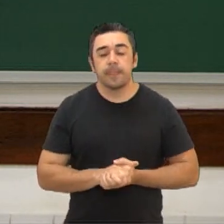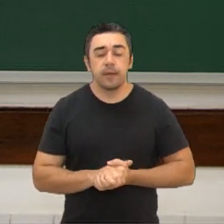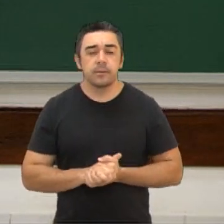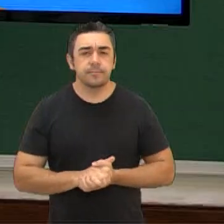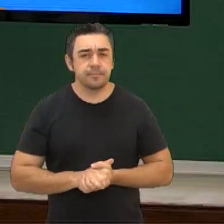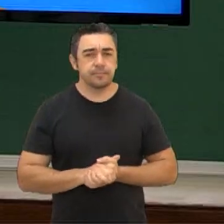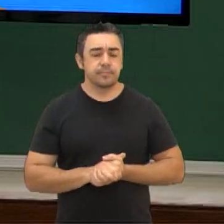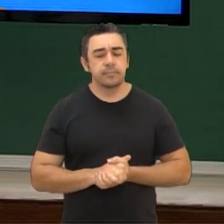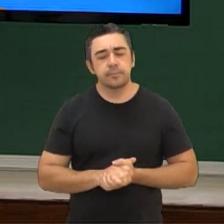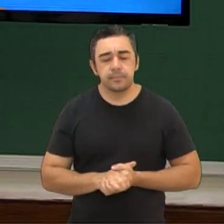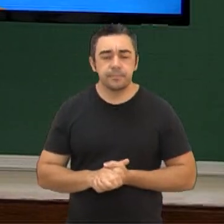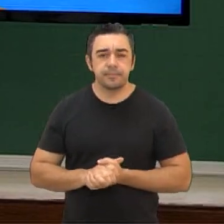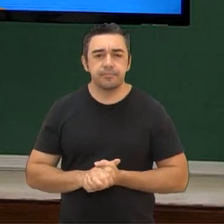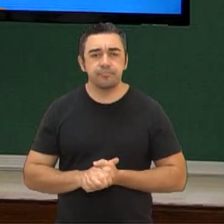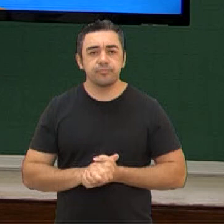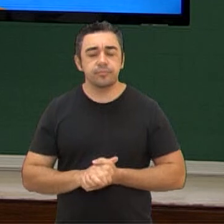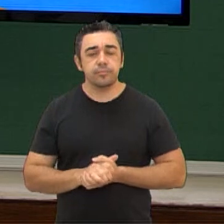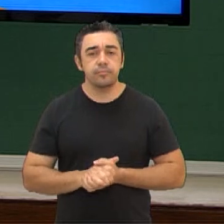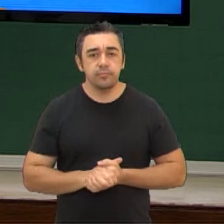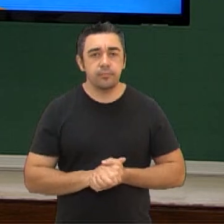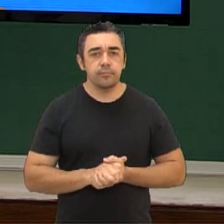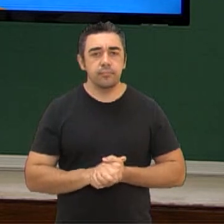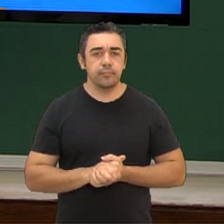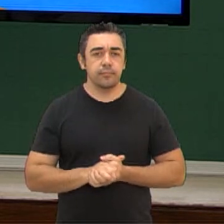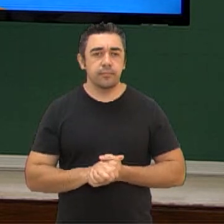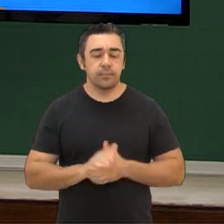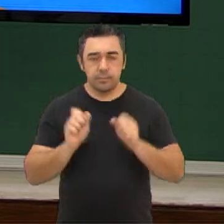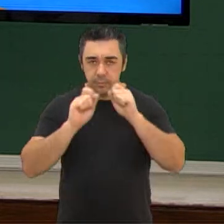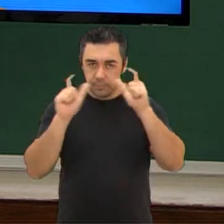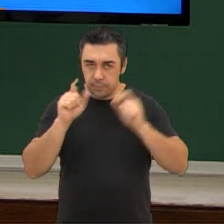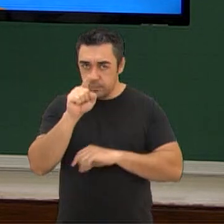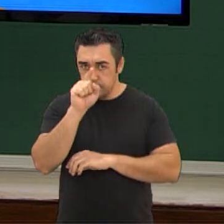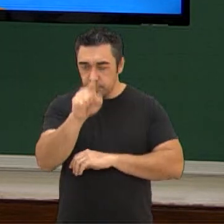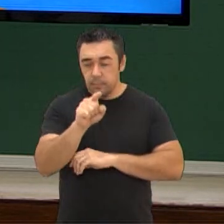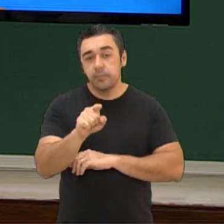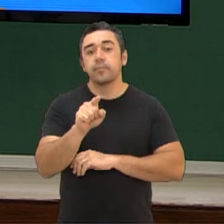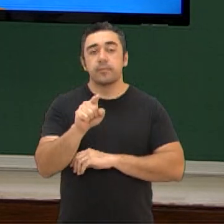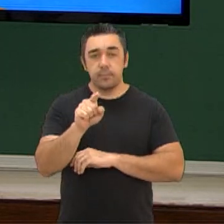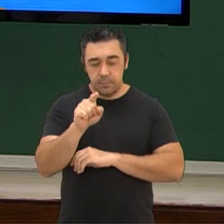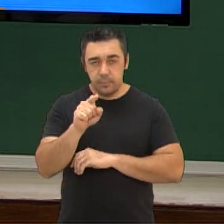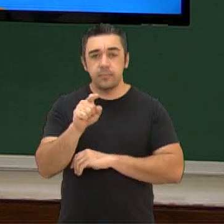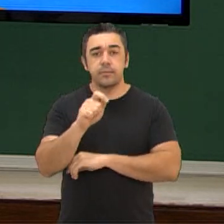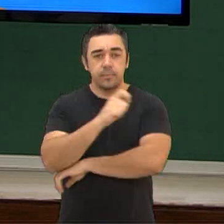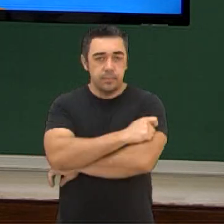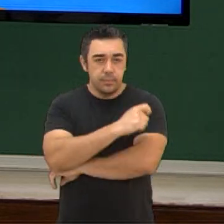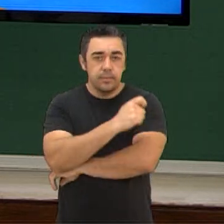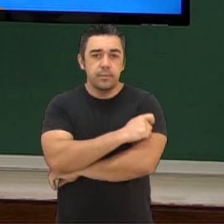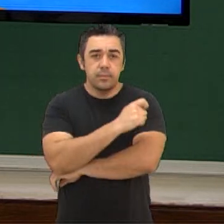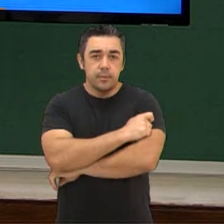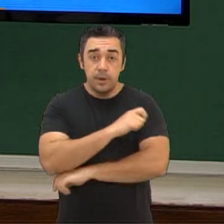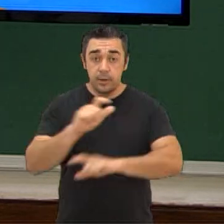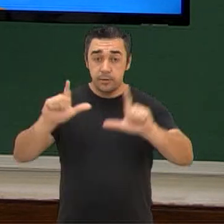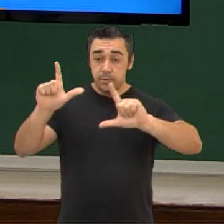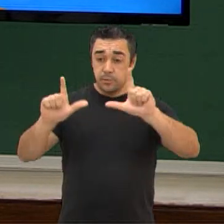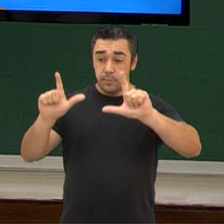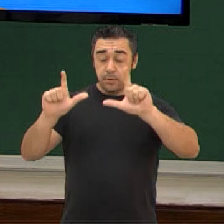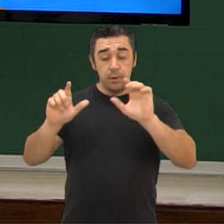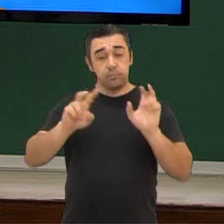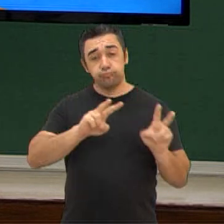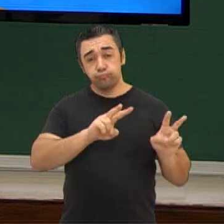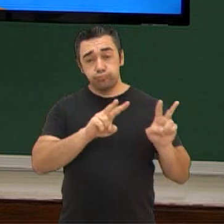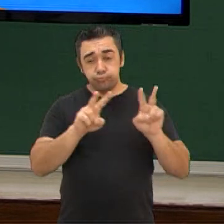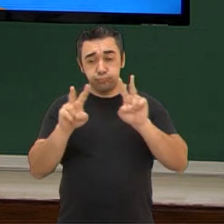coração. Câmera 2, produção, por gentileza. Atenção, você aluno que está assistindo as aulas pela televisão,